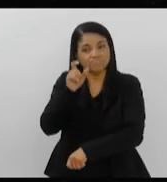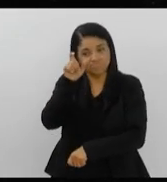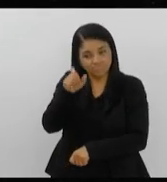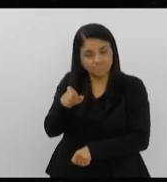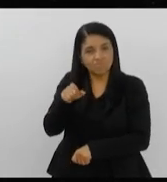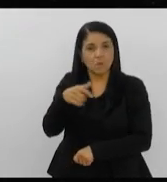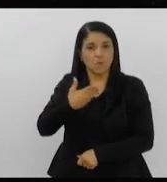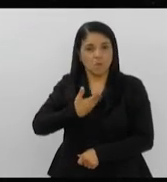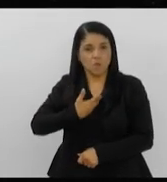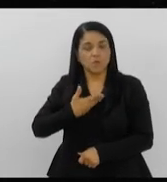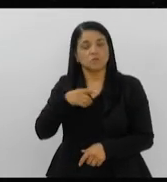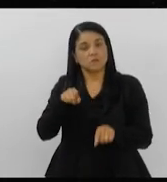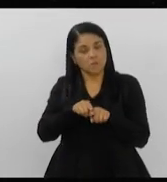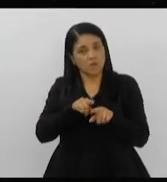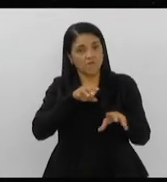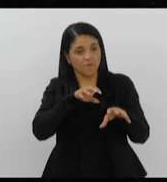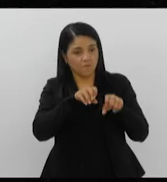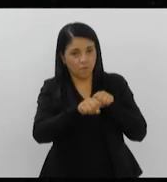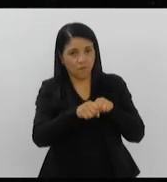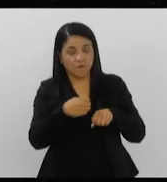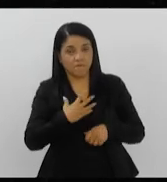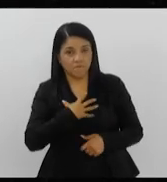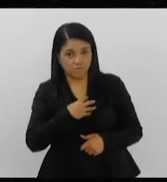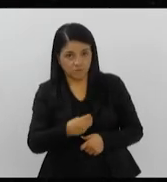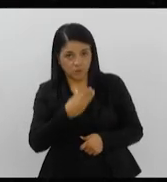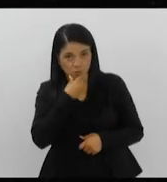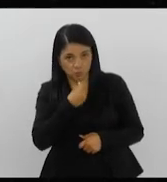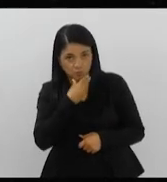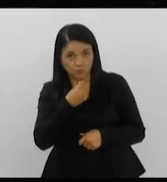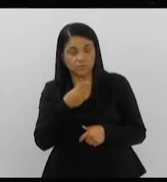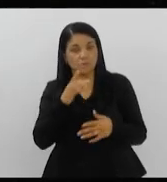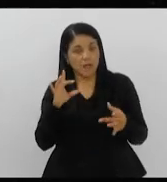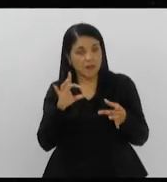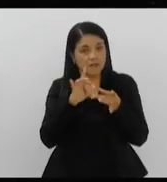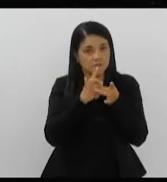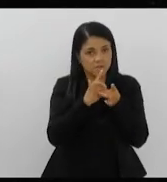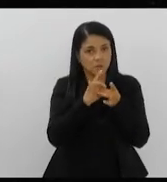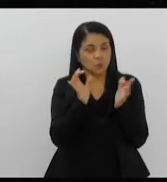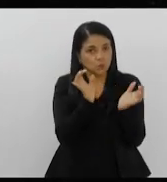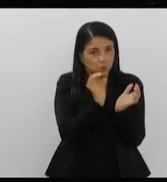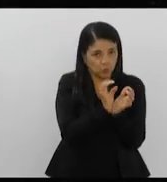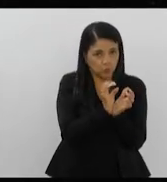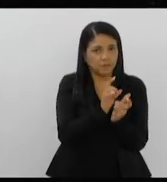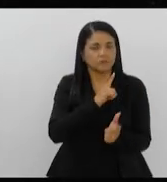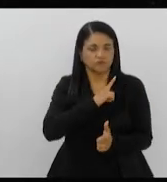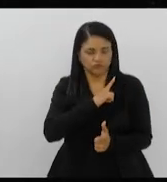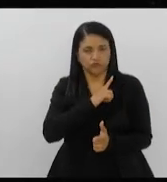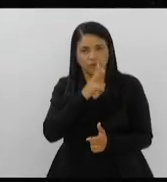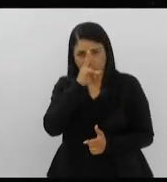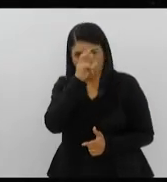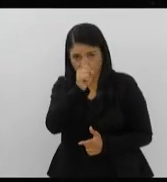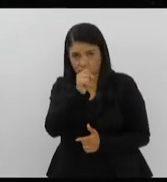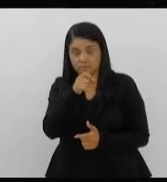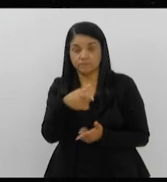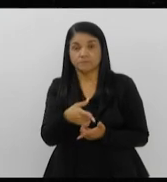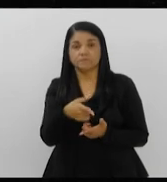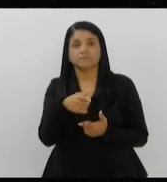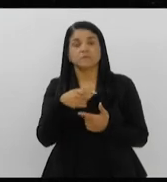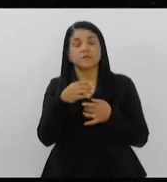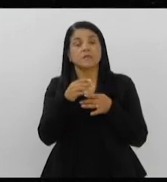formava o filho dele e ele tinha uma ligação muito forte com a nossa turma ele diz o